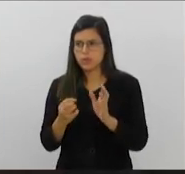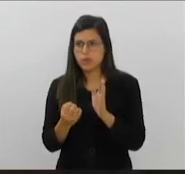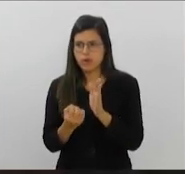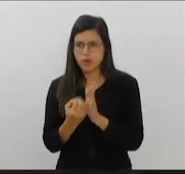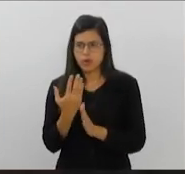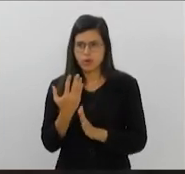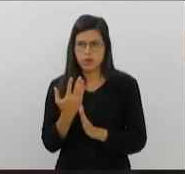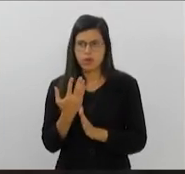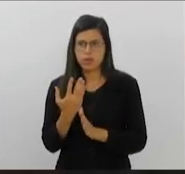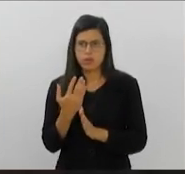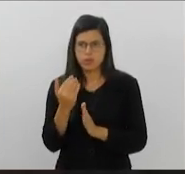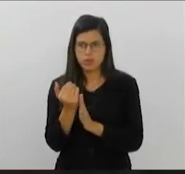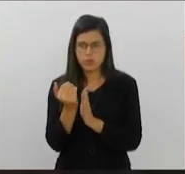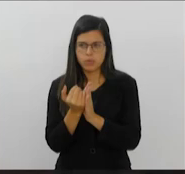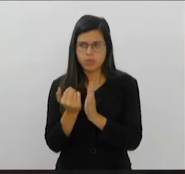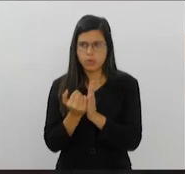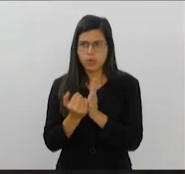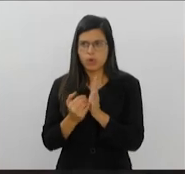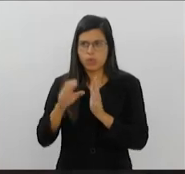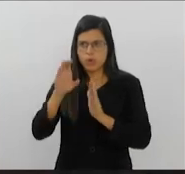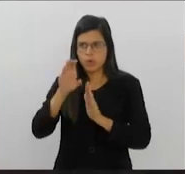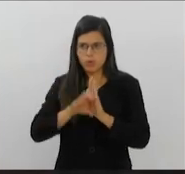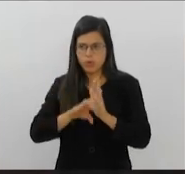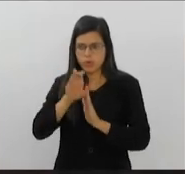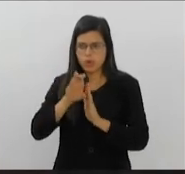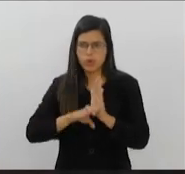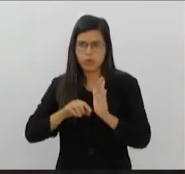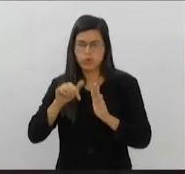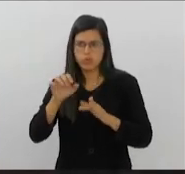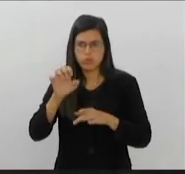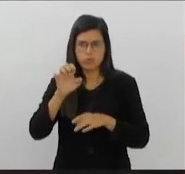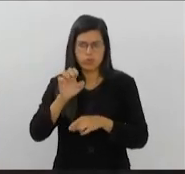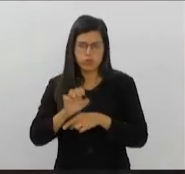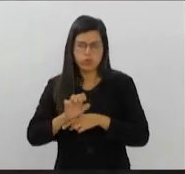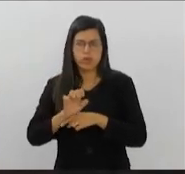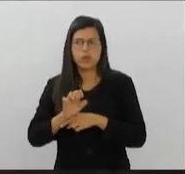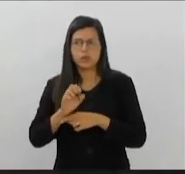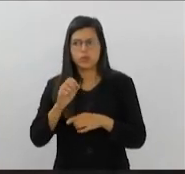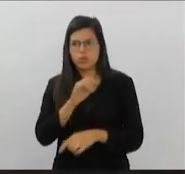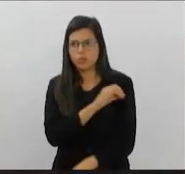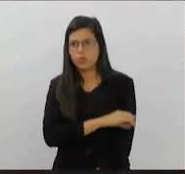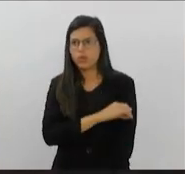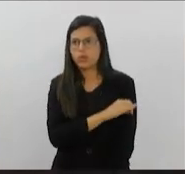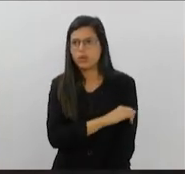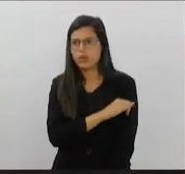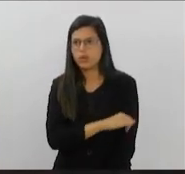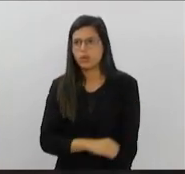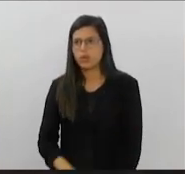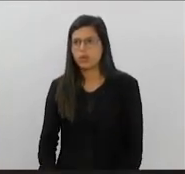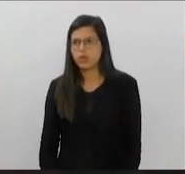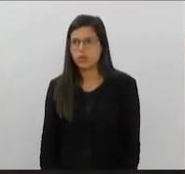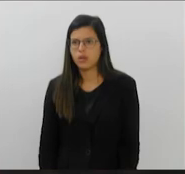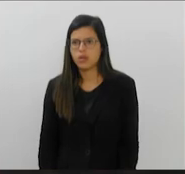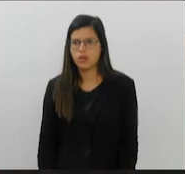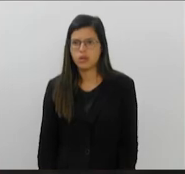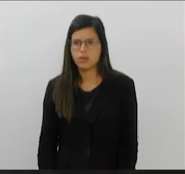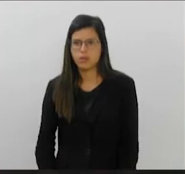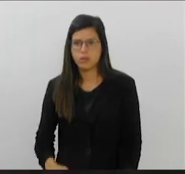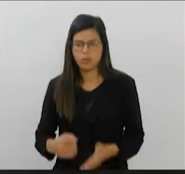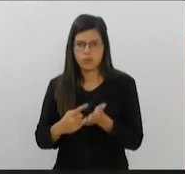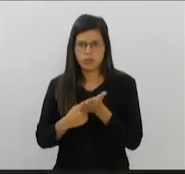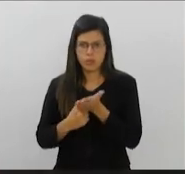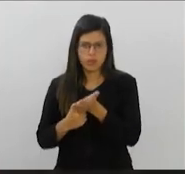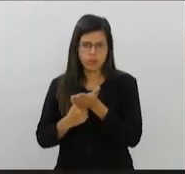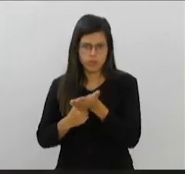programa Banco de Currículos no Estado do Rio de Janeiro. E eu já me comprometo